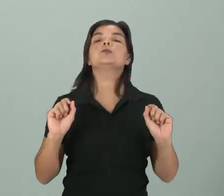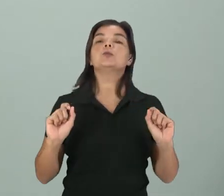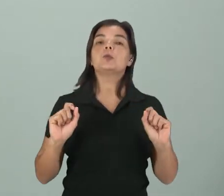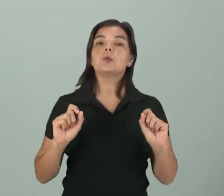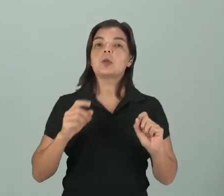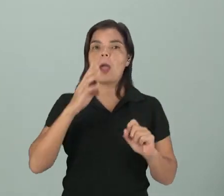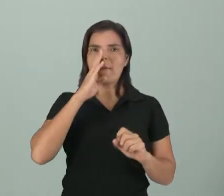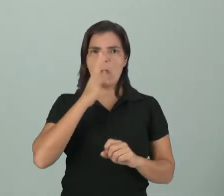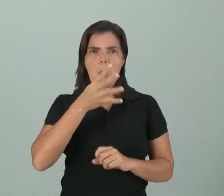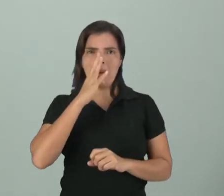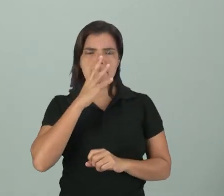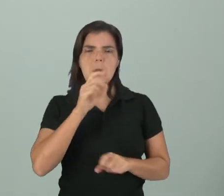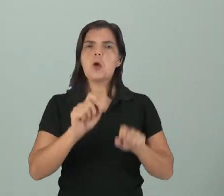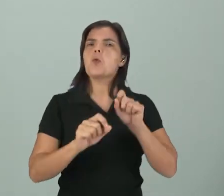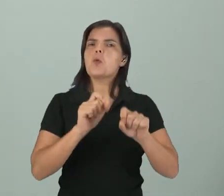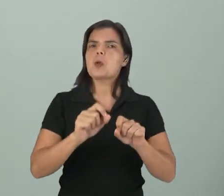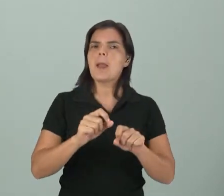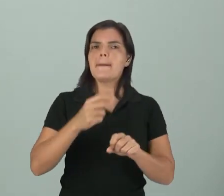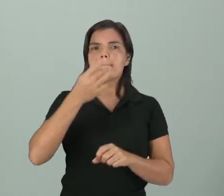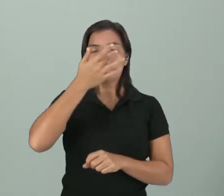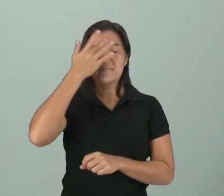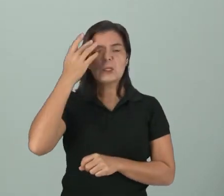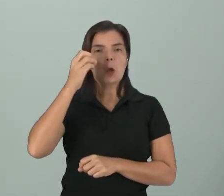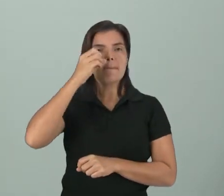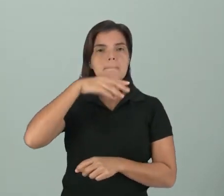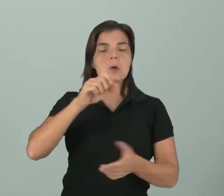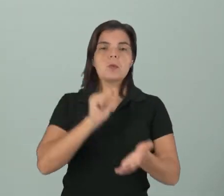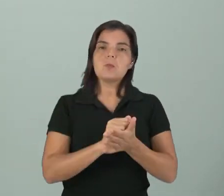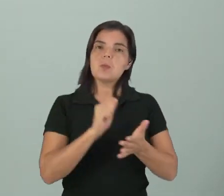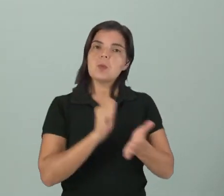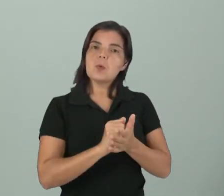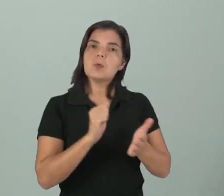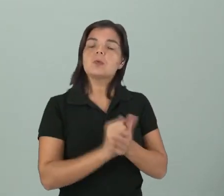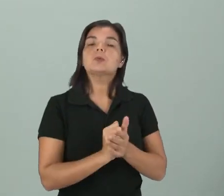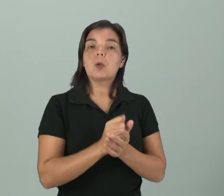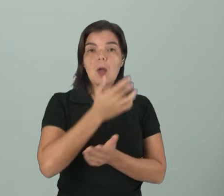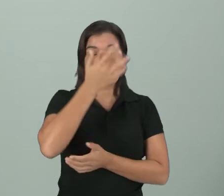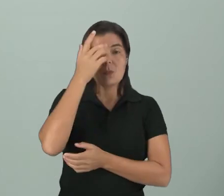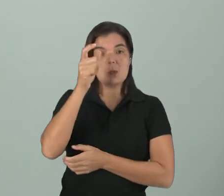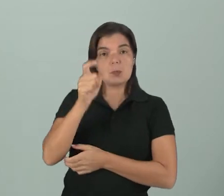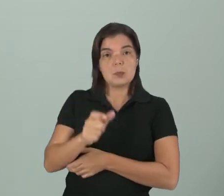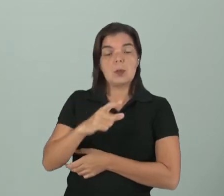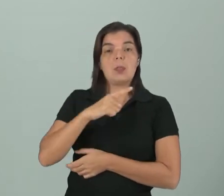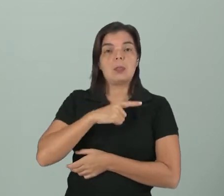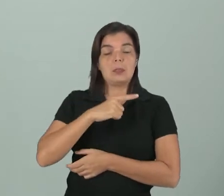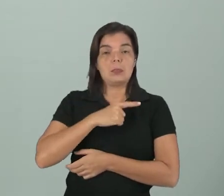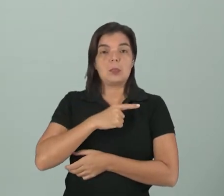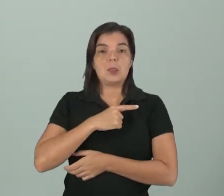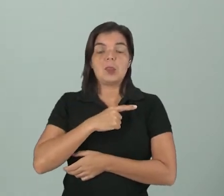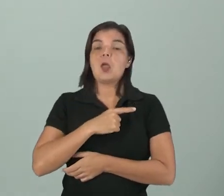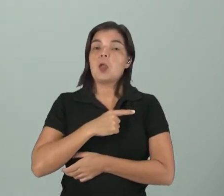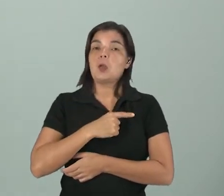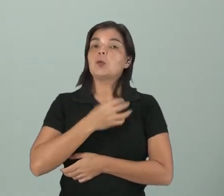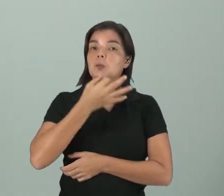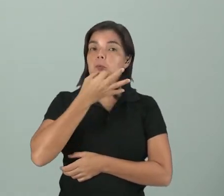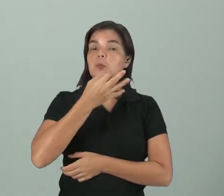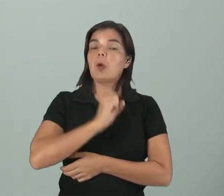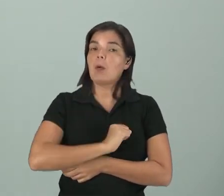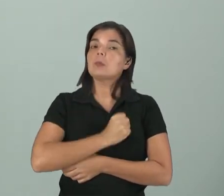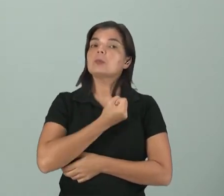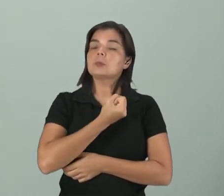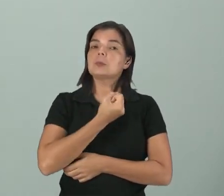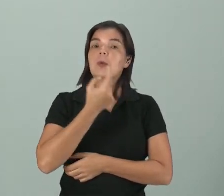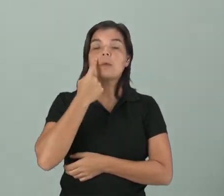acabam agredindo verbalmente, pela escrita, as pessoas que têm discurso de ódio. Então, acabam